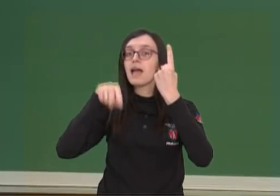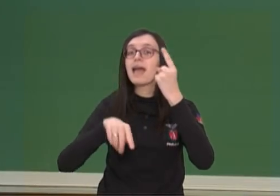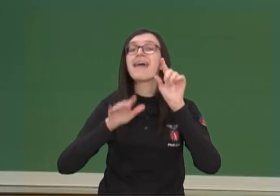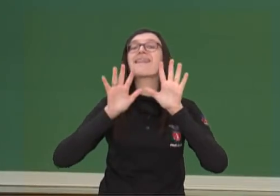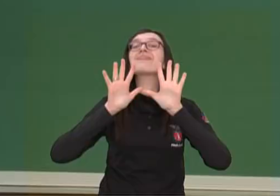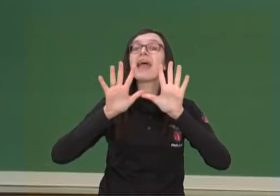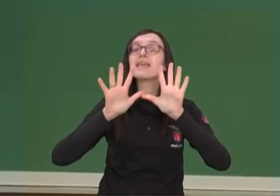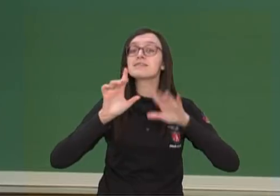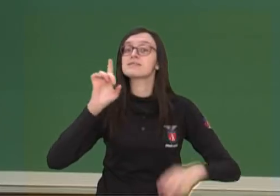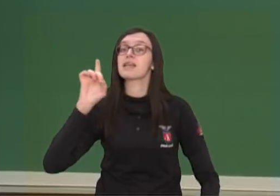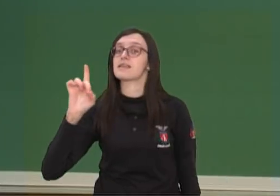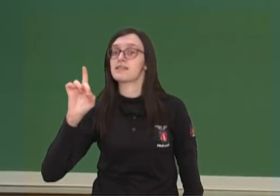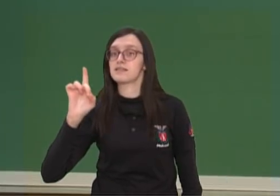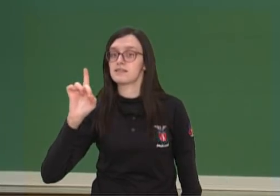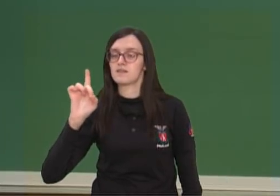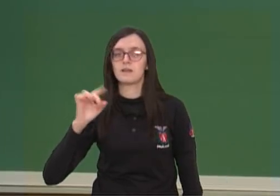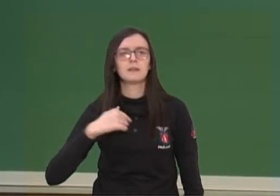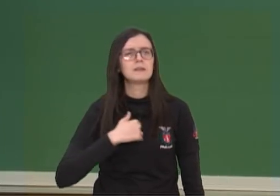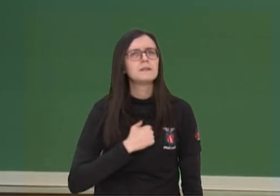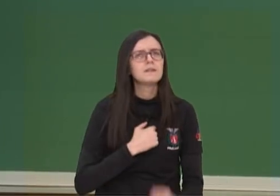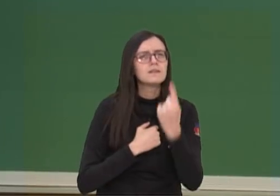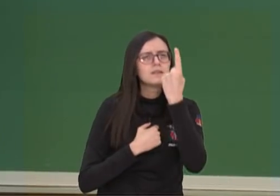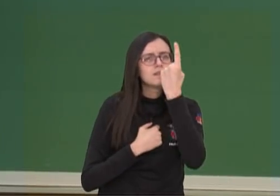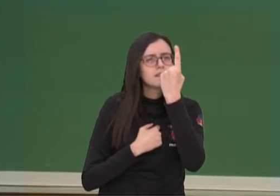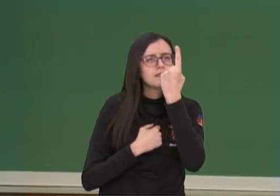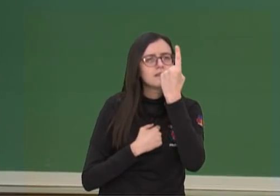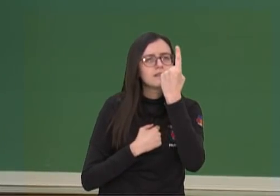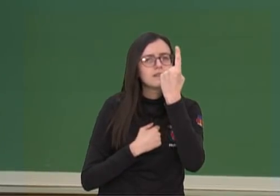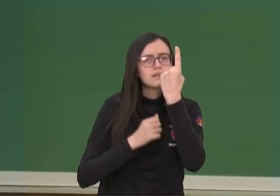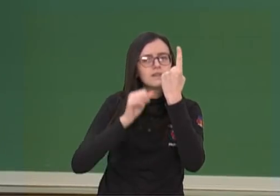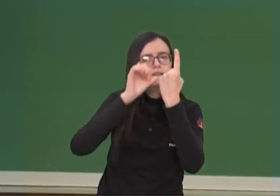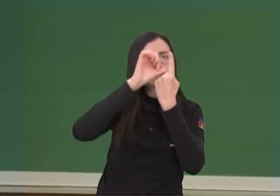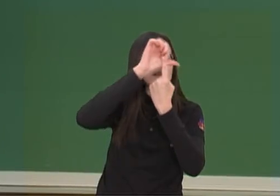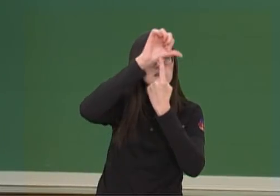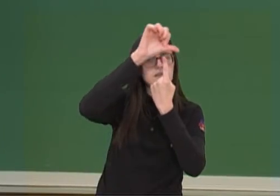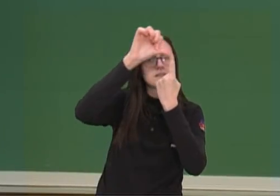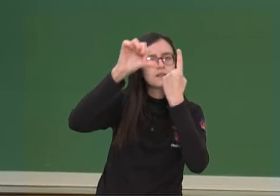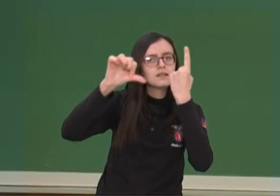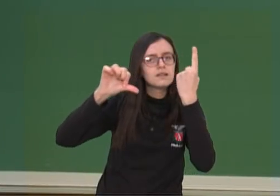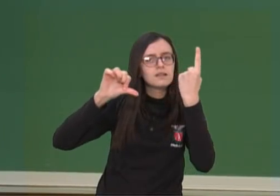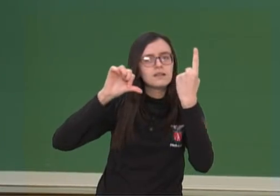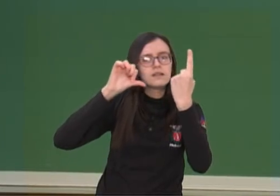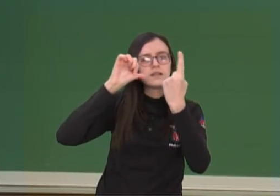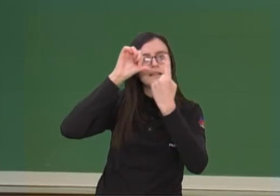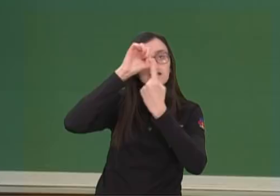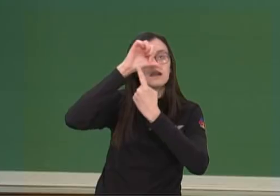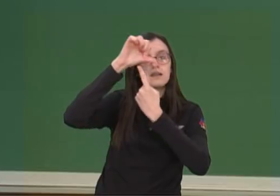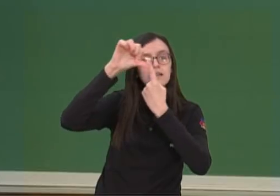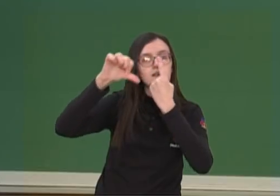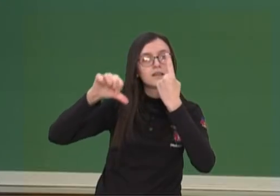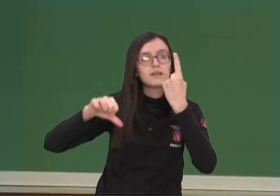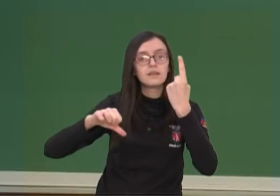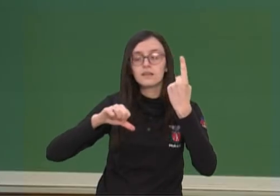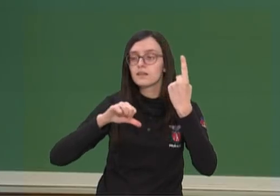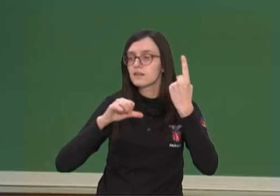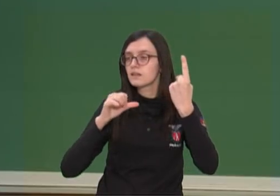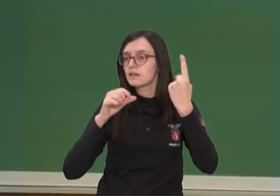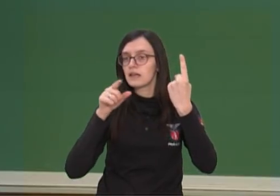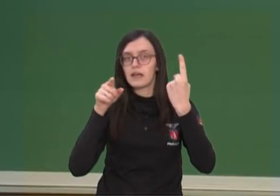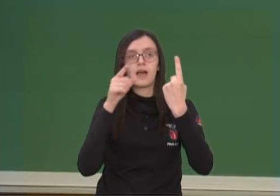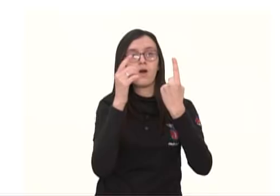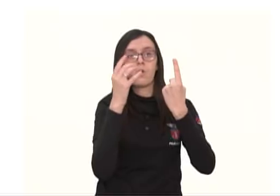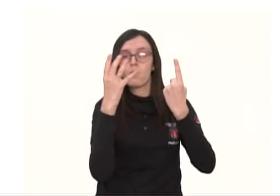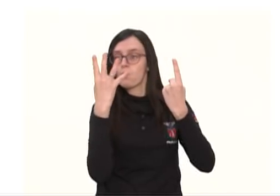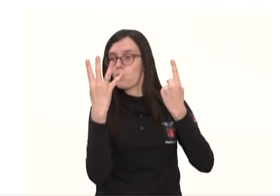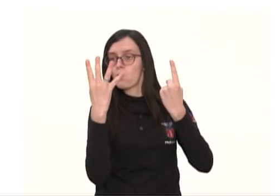10 dezenas. Então, eu vou transformar uma centena. Se eu transformo uma centena, o que era 4 vira